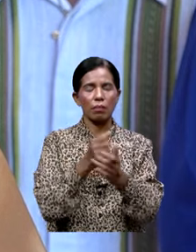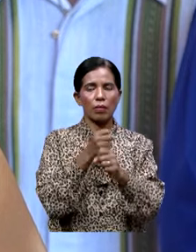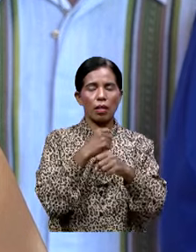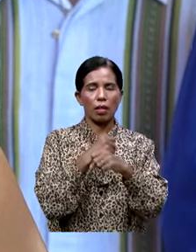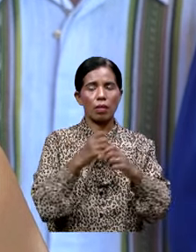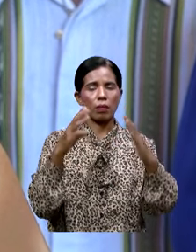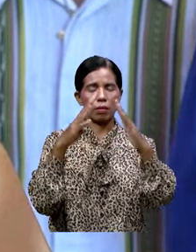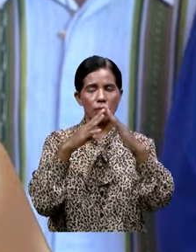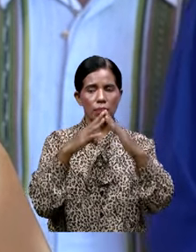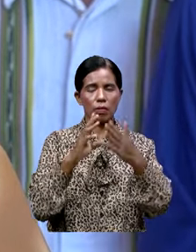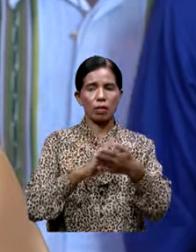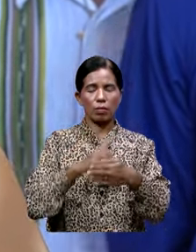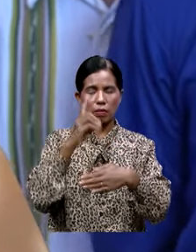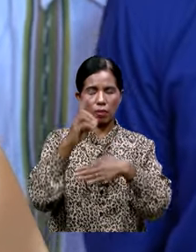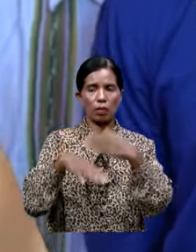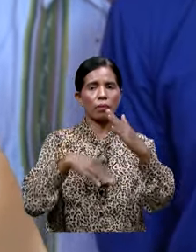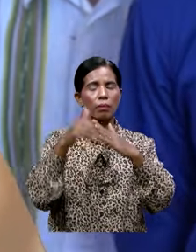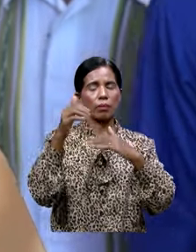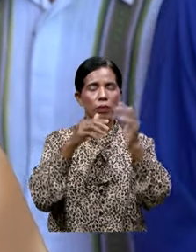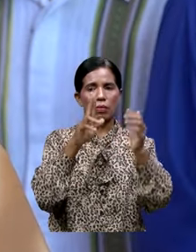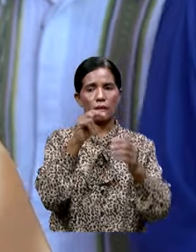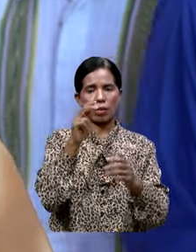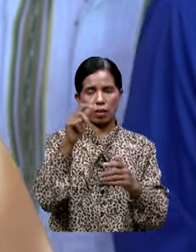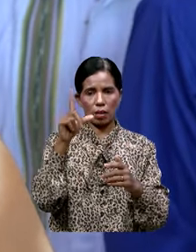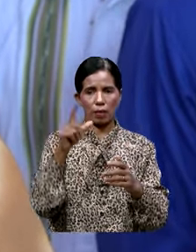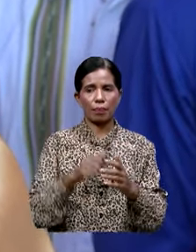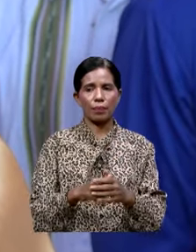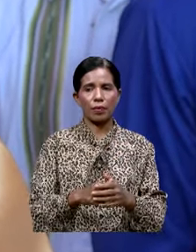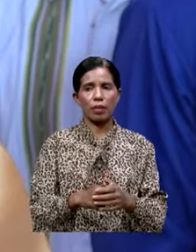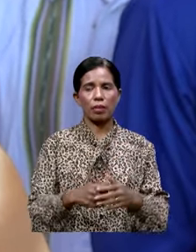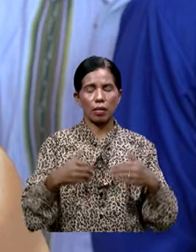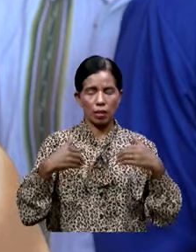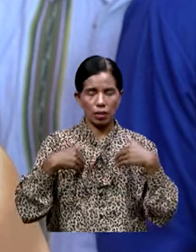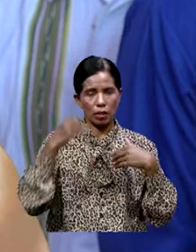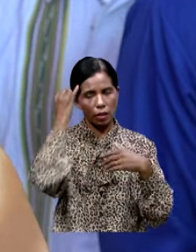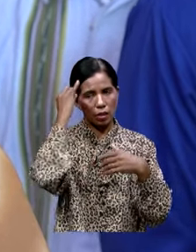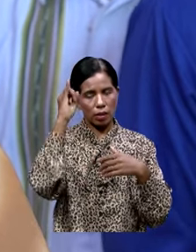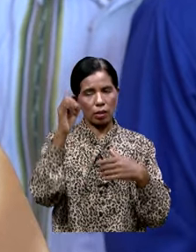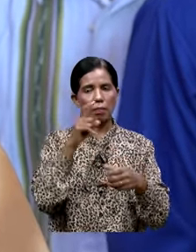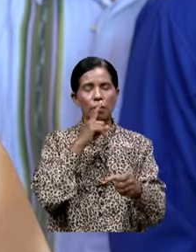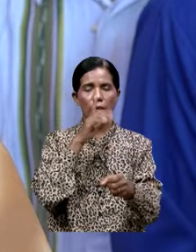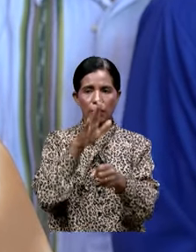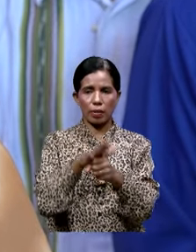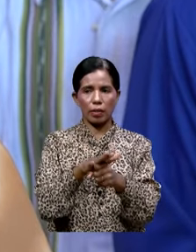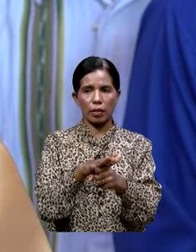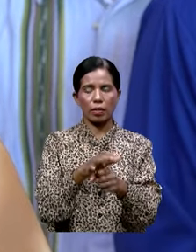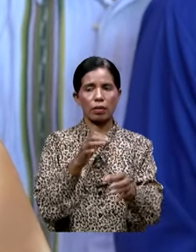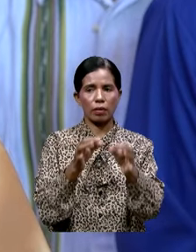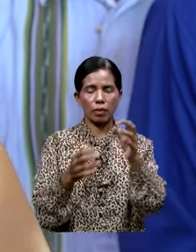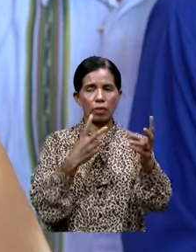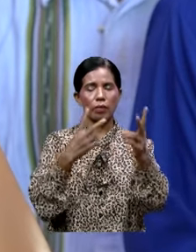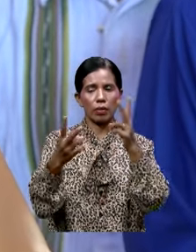e desenvolvimento da infraestrutura UNTELANIAN. Mas nessa ideia, a Sua Excelência promete que a cara que vai